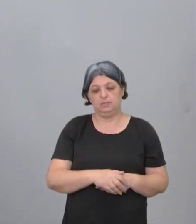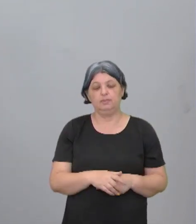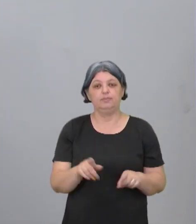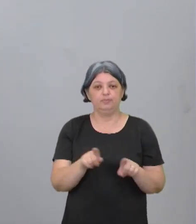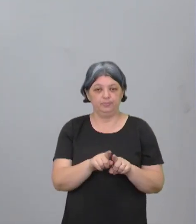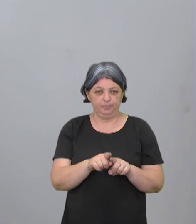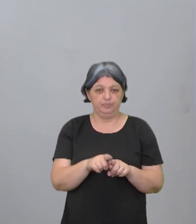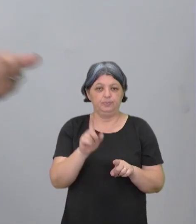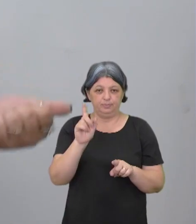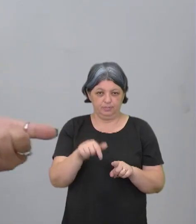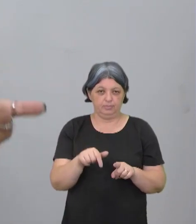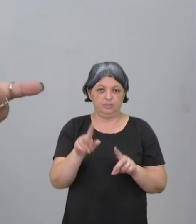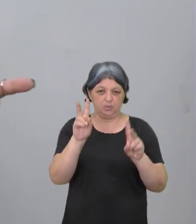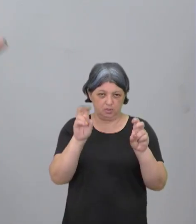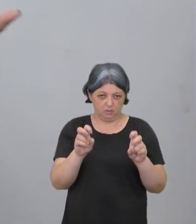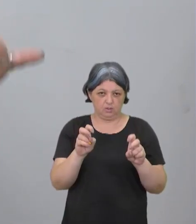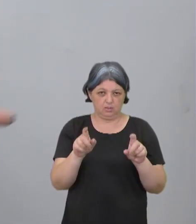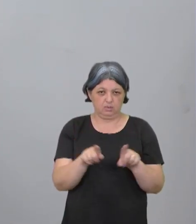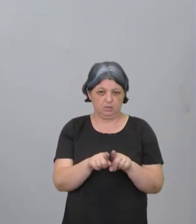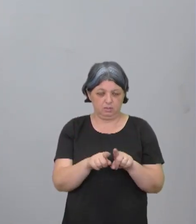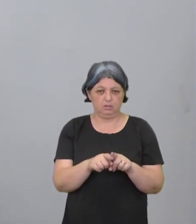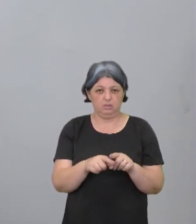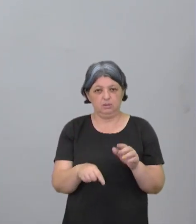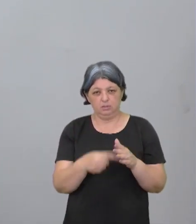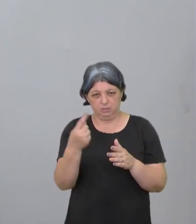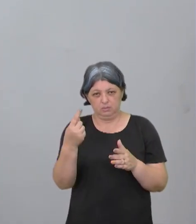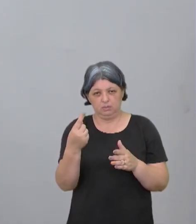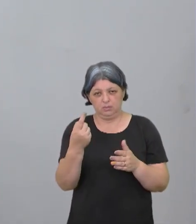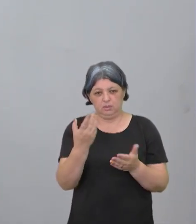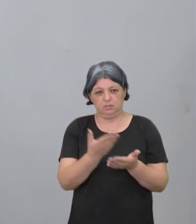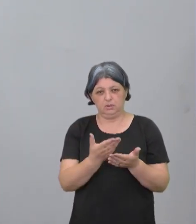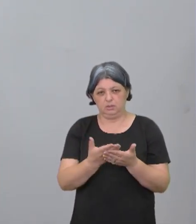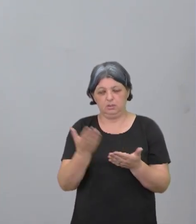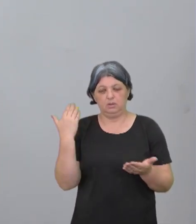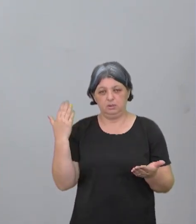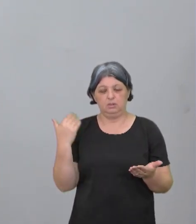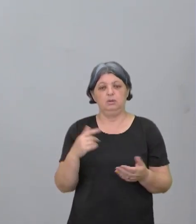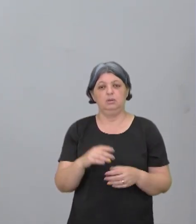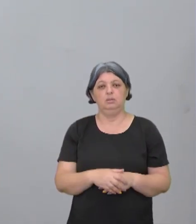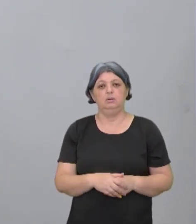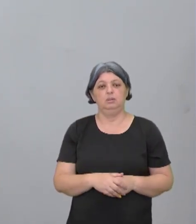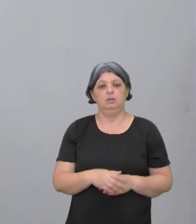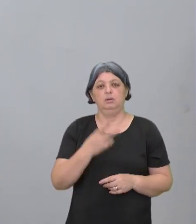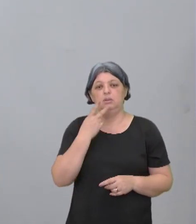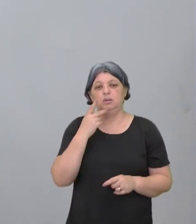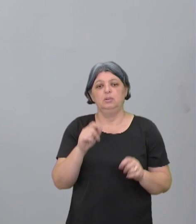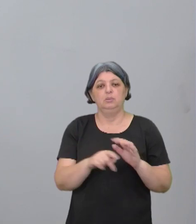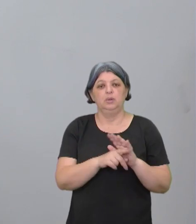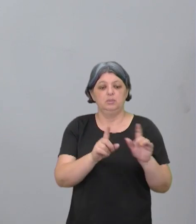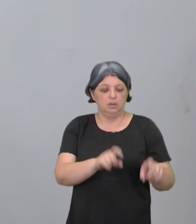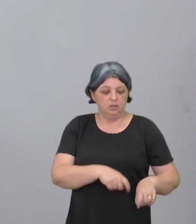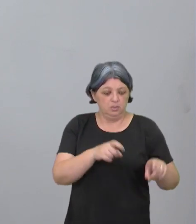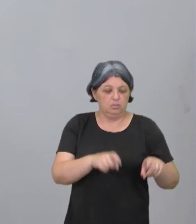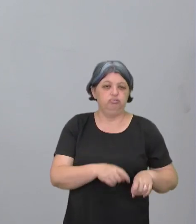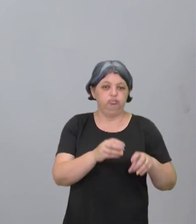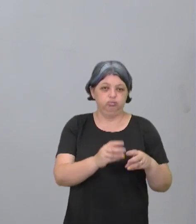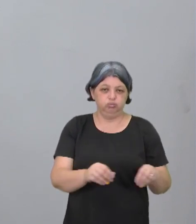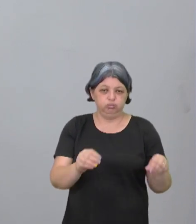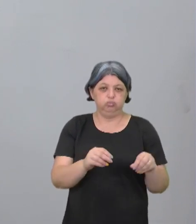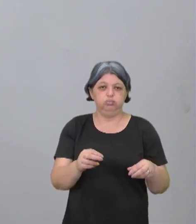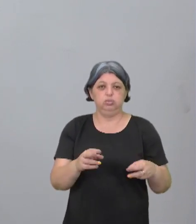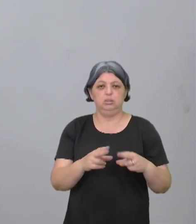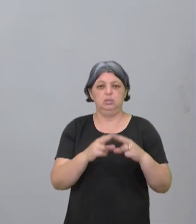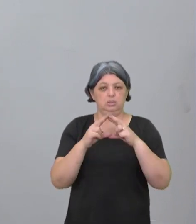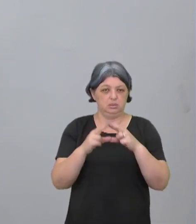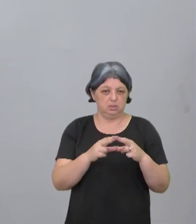mesmo tópico que vocês trabalharam com a Pri nas primeiras aulas, né? Então, a gente falou sobre as questões de cultivo, de monocultura, ciclagem da